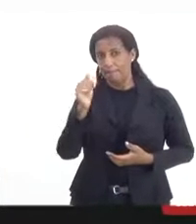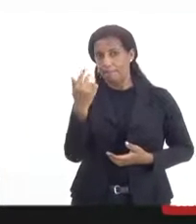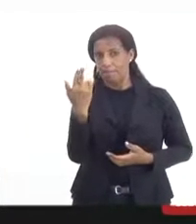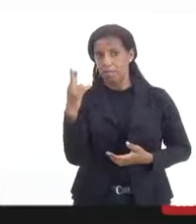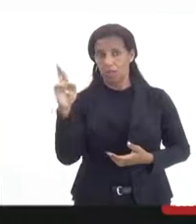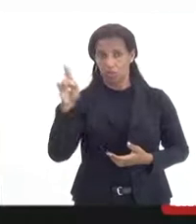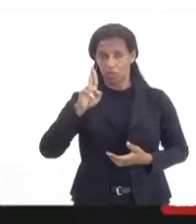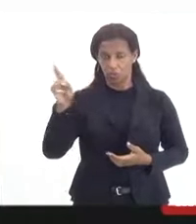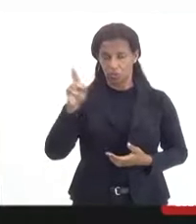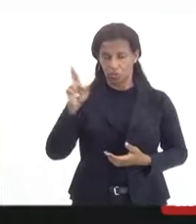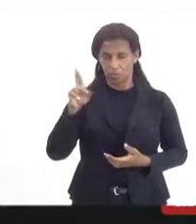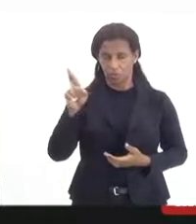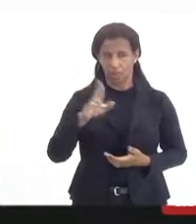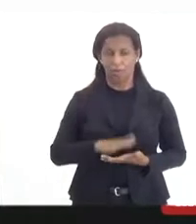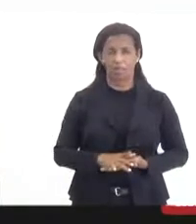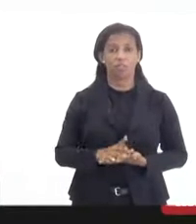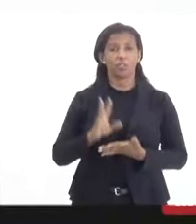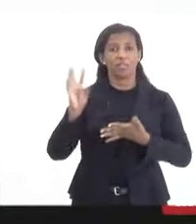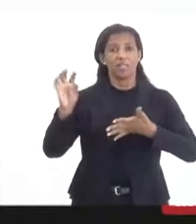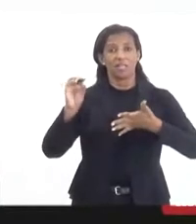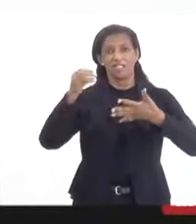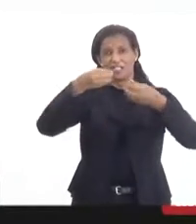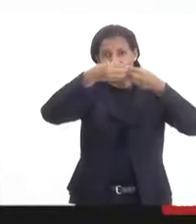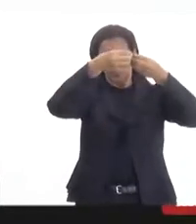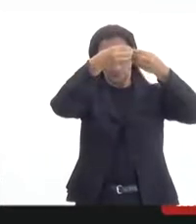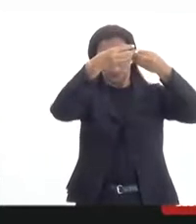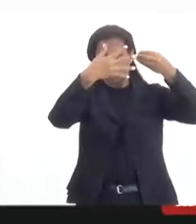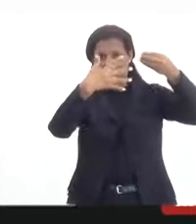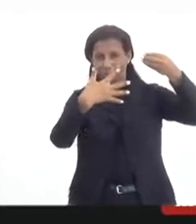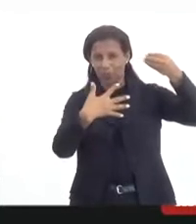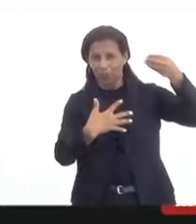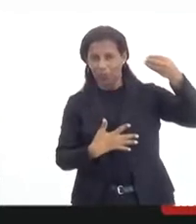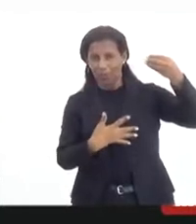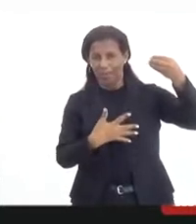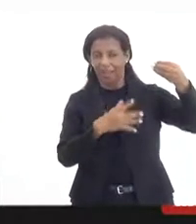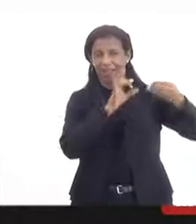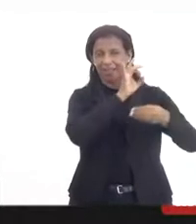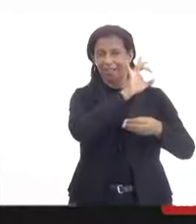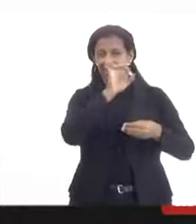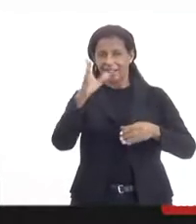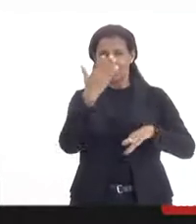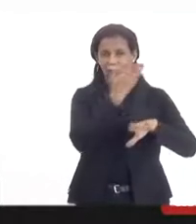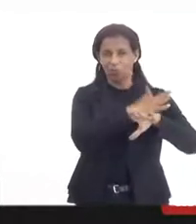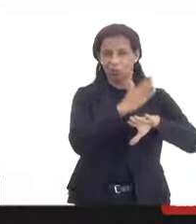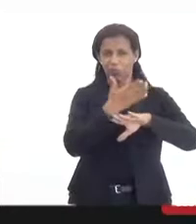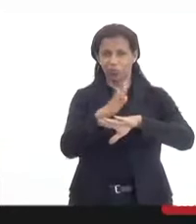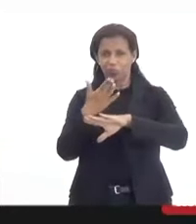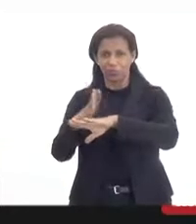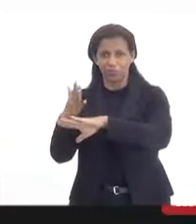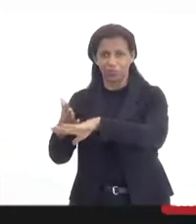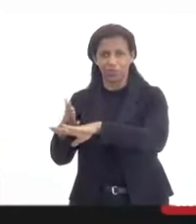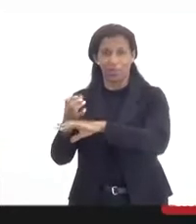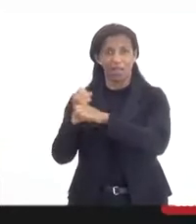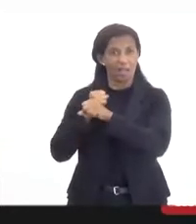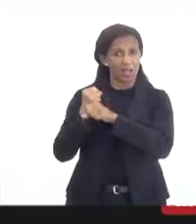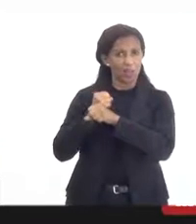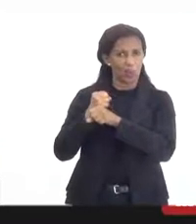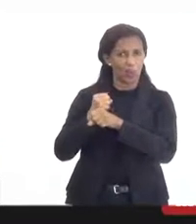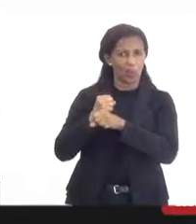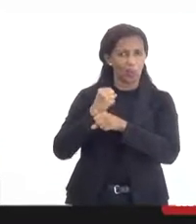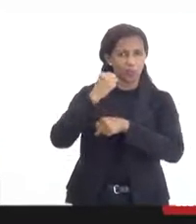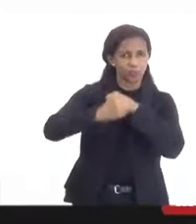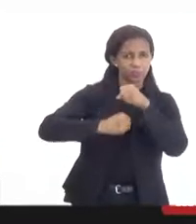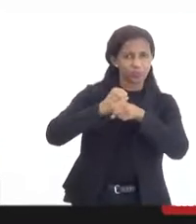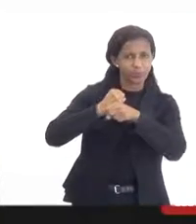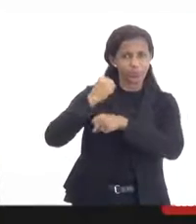9 bilhões, eles estão diluídos em diversos exercícios anuais, onde houve autuações. A